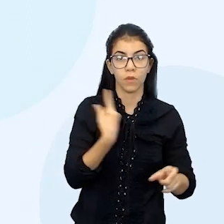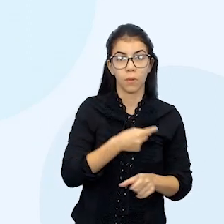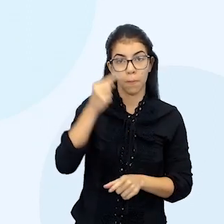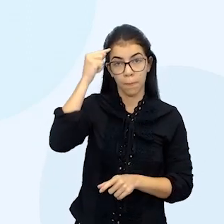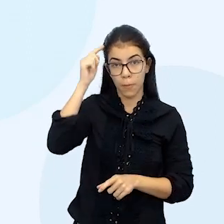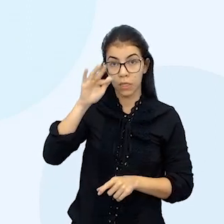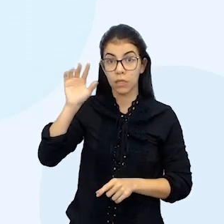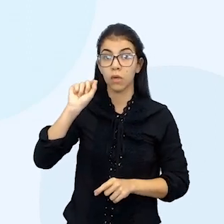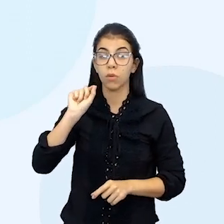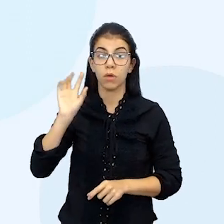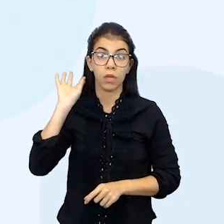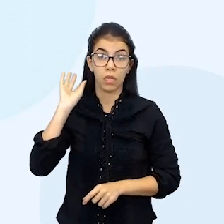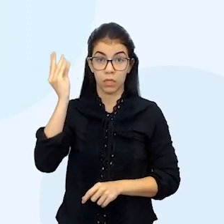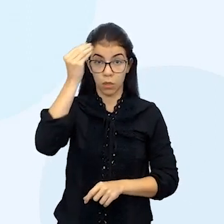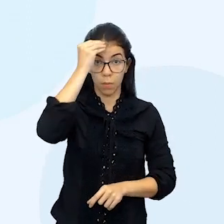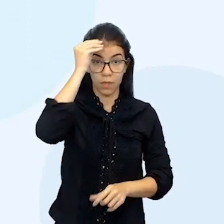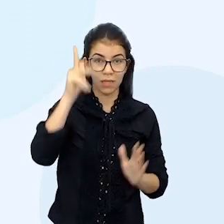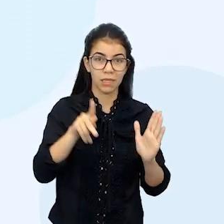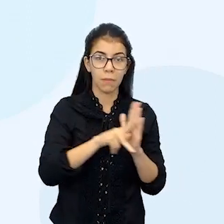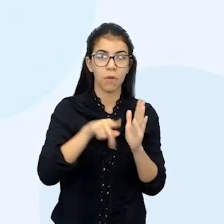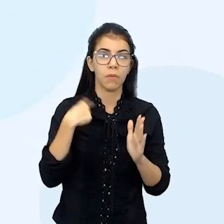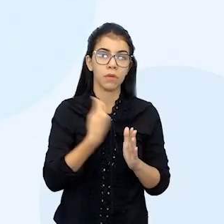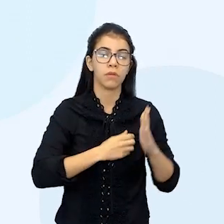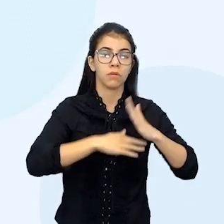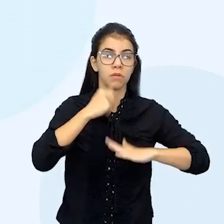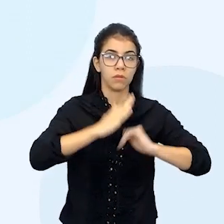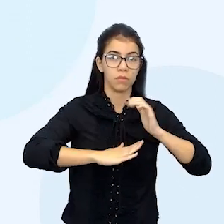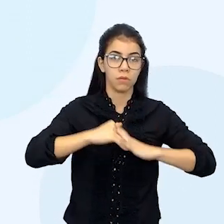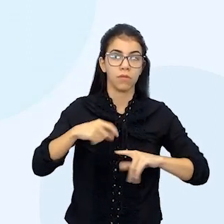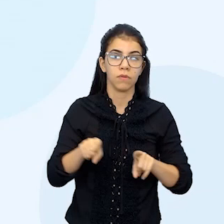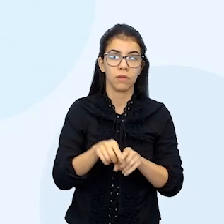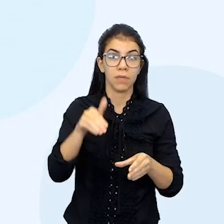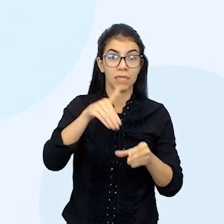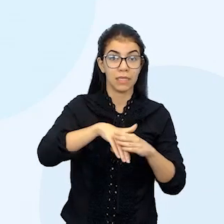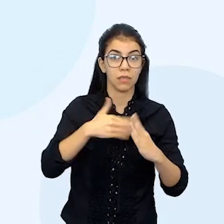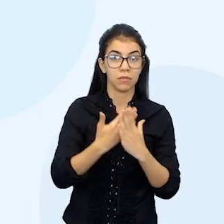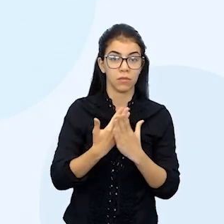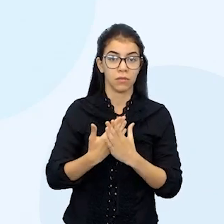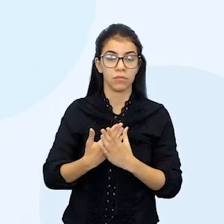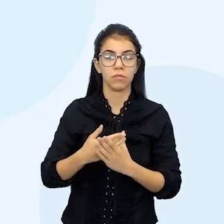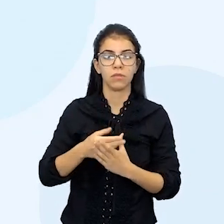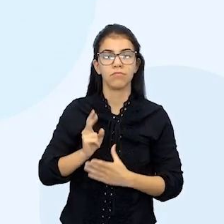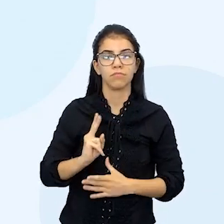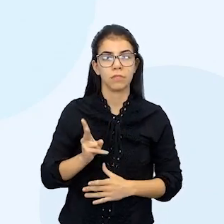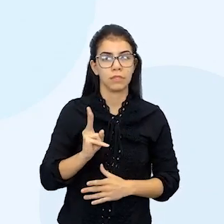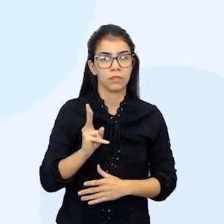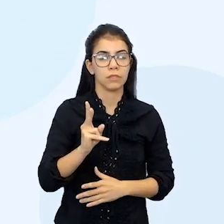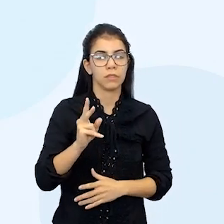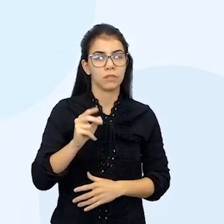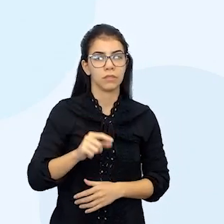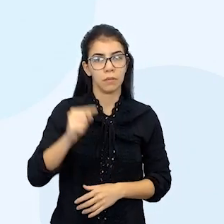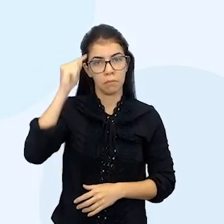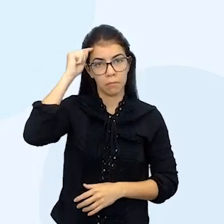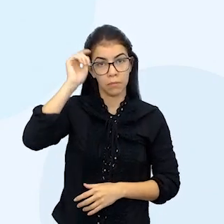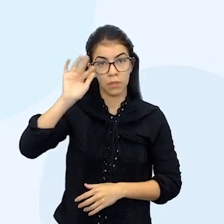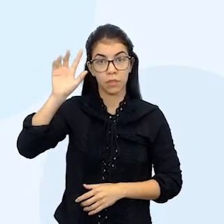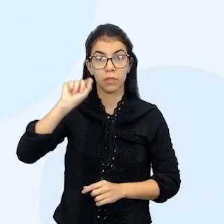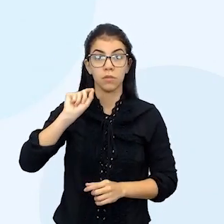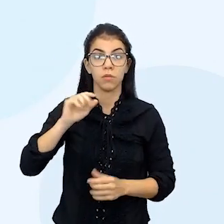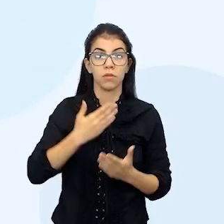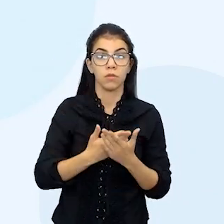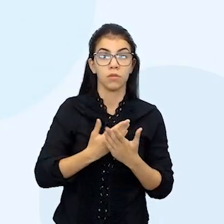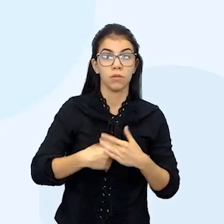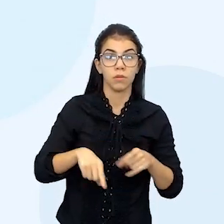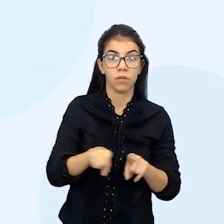nessa competência socioemocional que a gente vai desenvolver aí na escola, né? Sempre pensando nas nossas aulas enquanto a